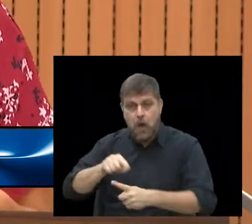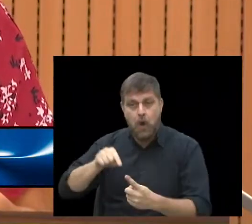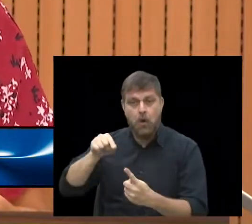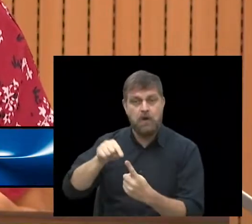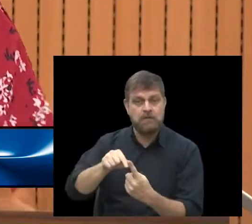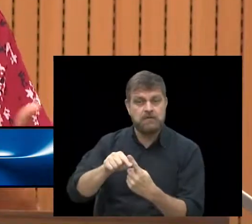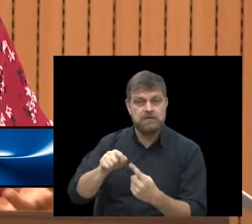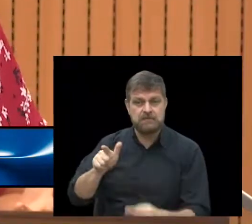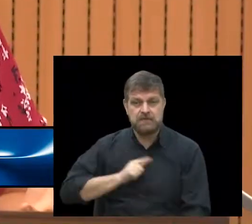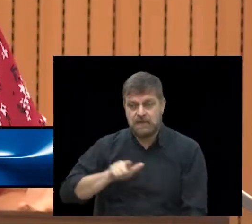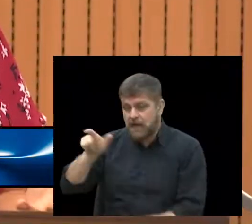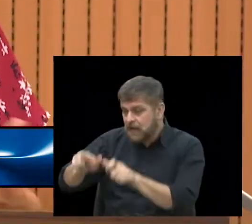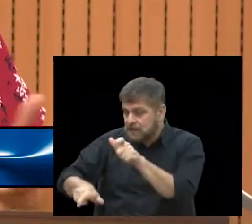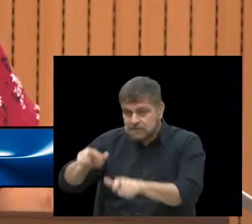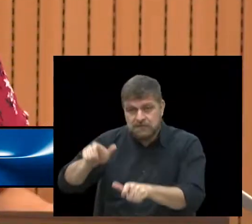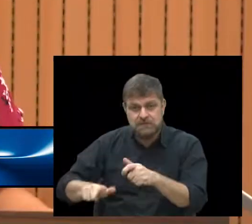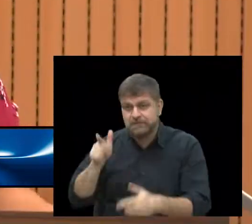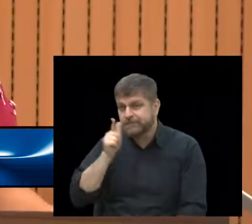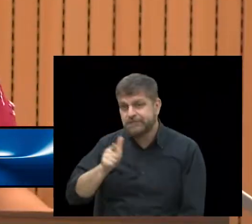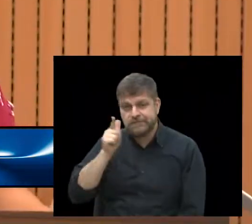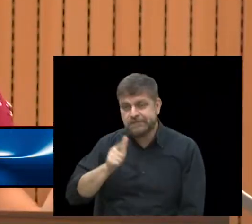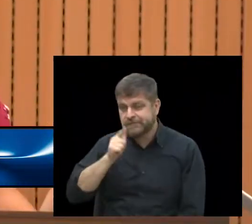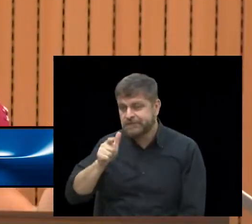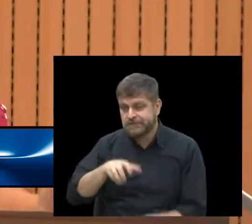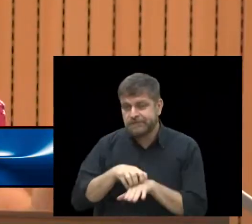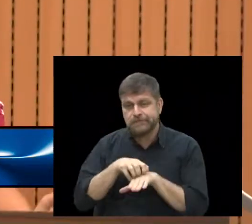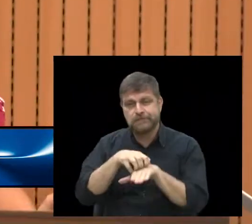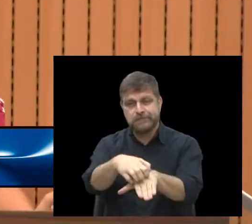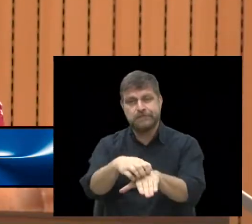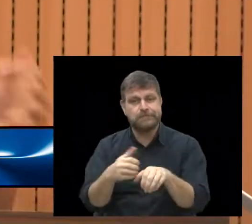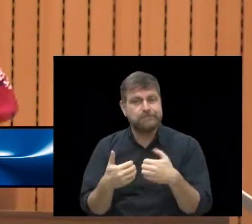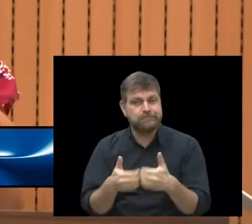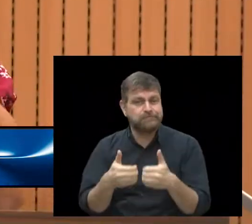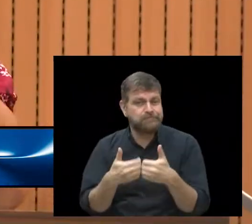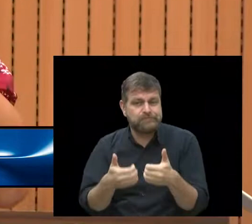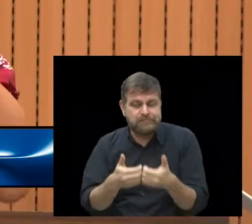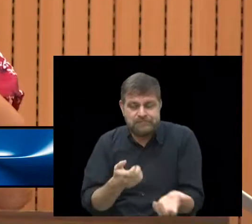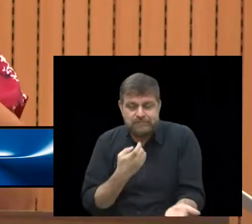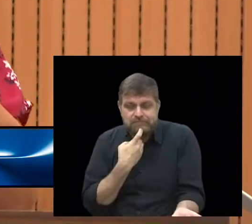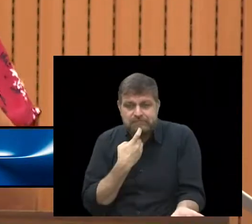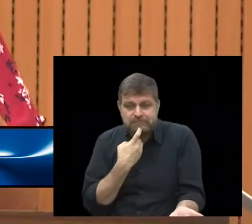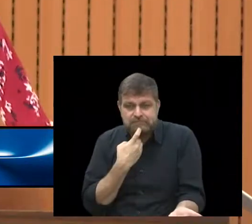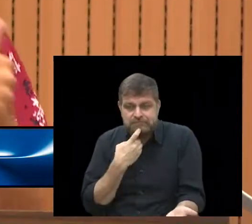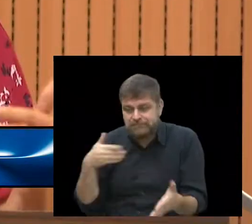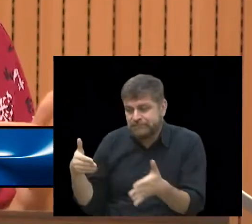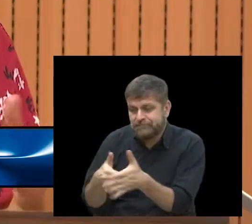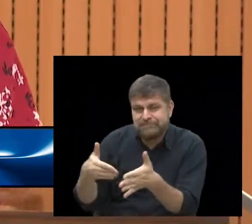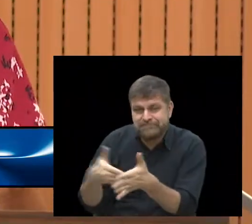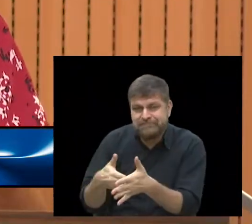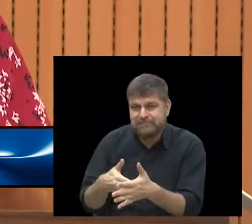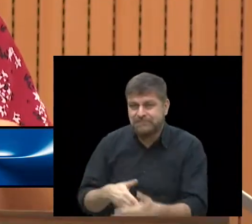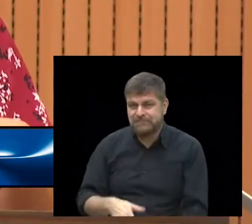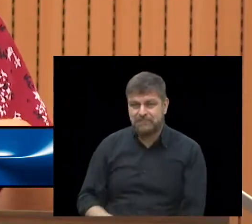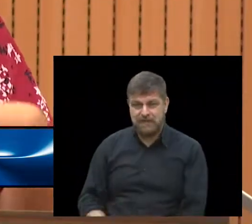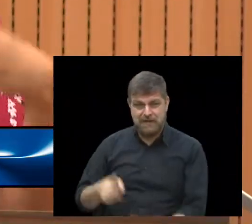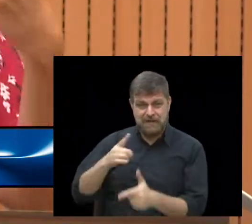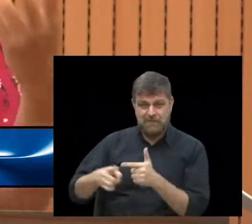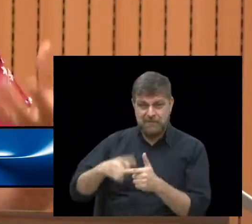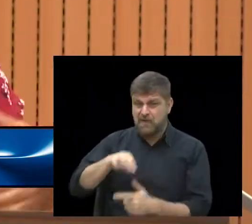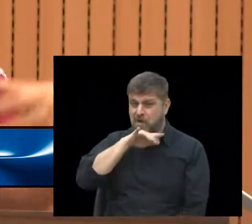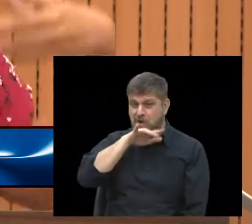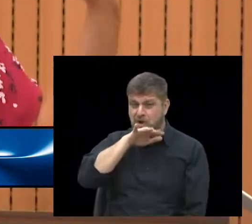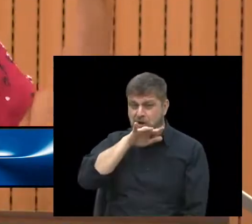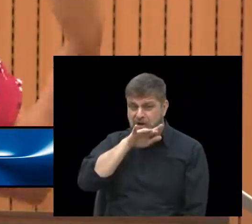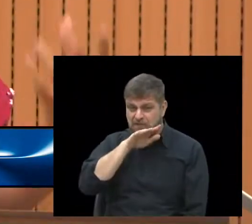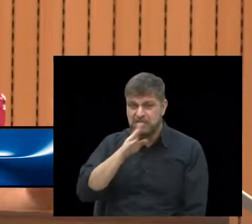dificultar que as pessoas tenham acesso ao ônibus em Campinas. Então, é uma situação terrível. Eu